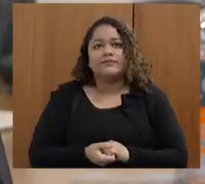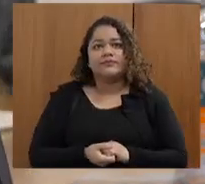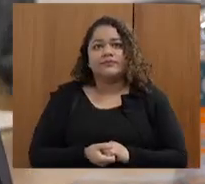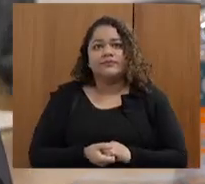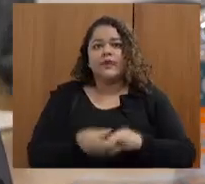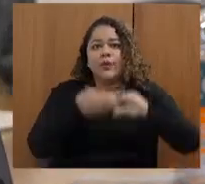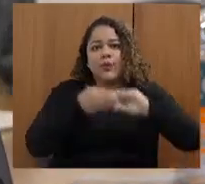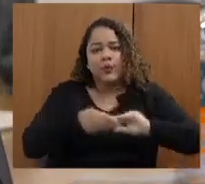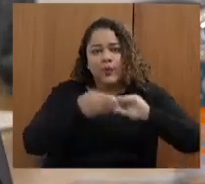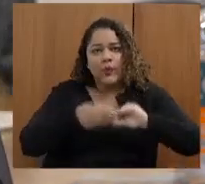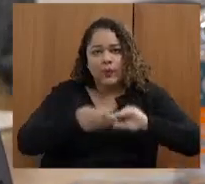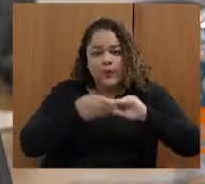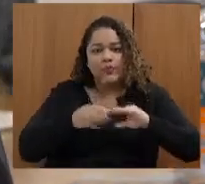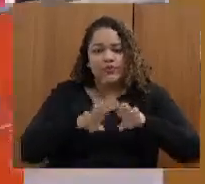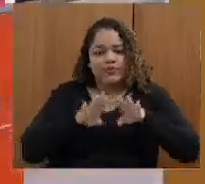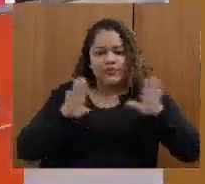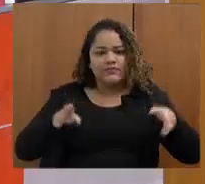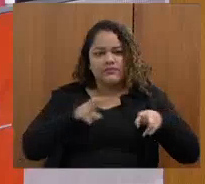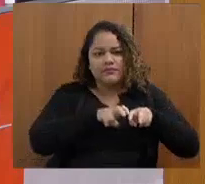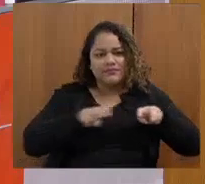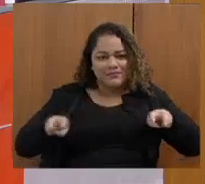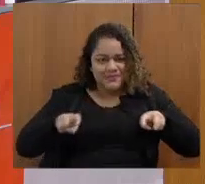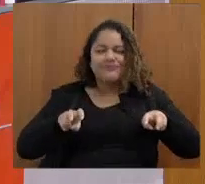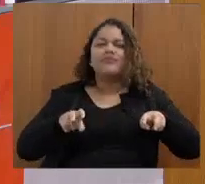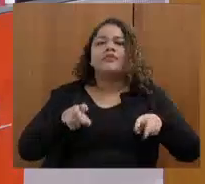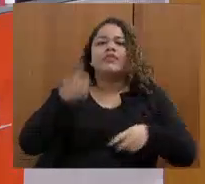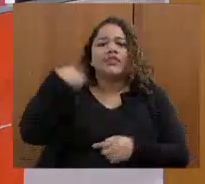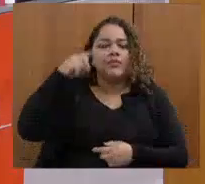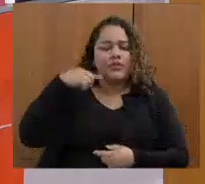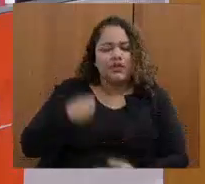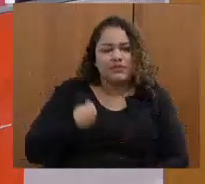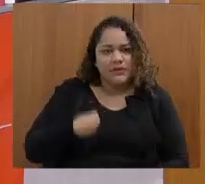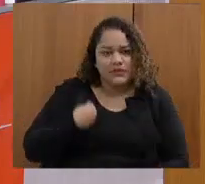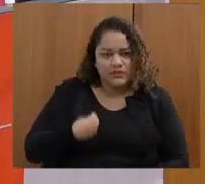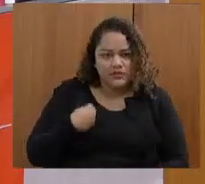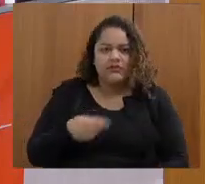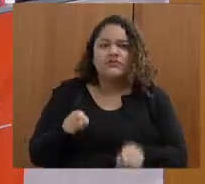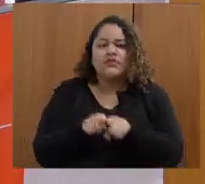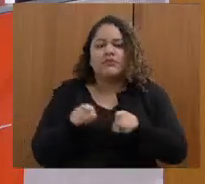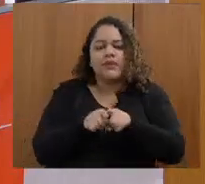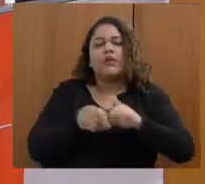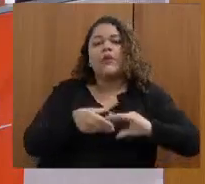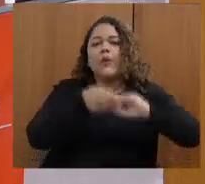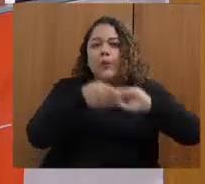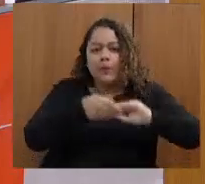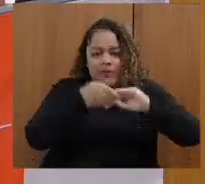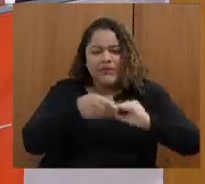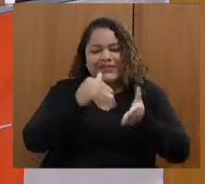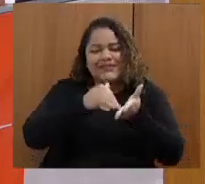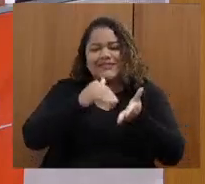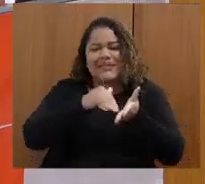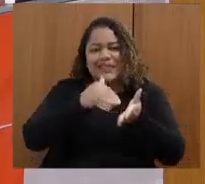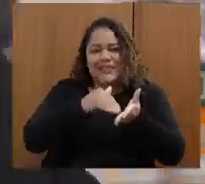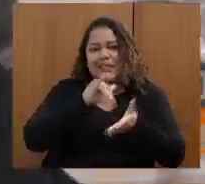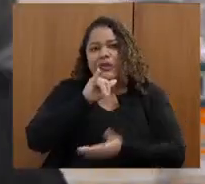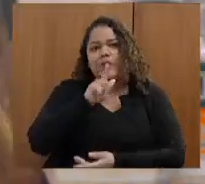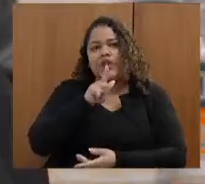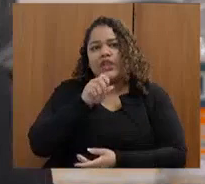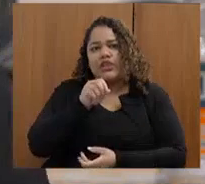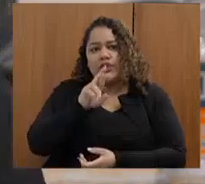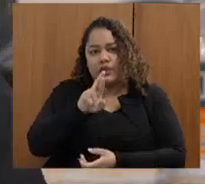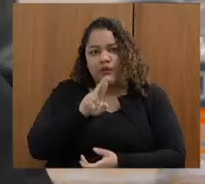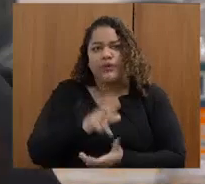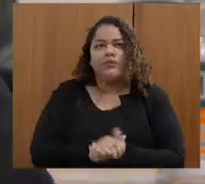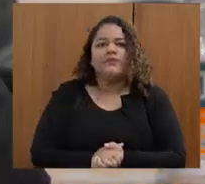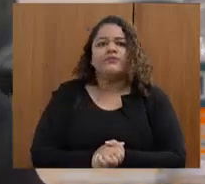a nossa mesa todos os deputados presentes cumprimentar o secretário Igor começar dizendo